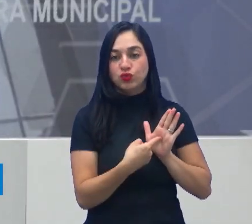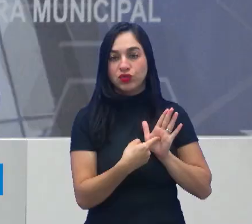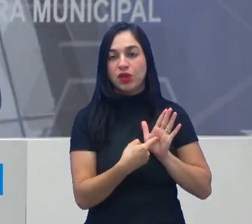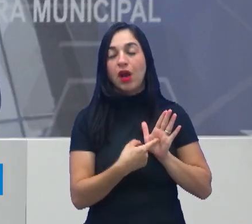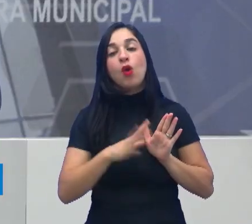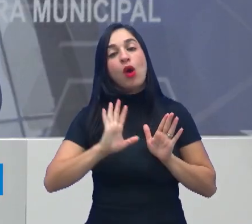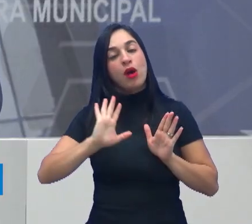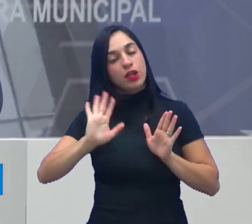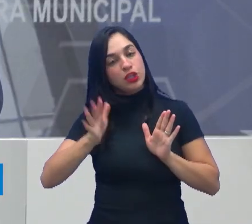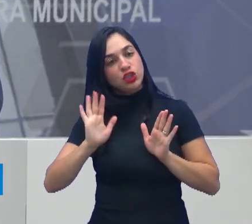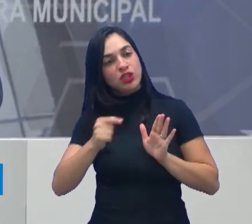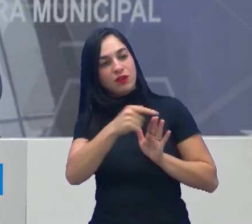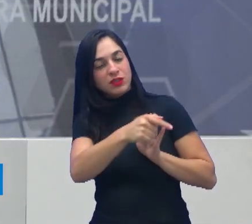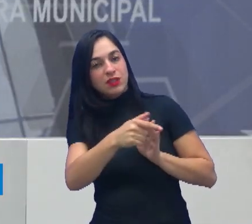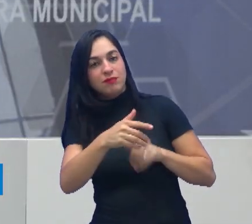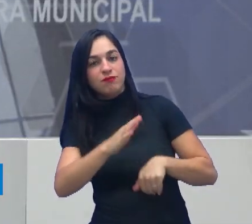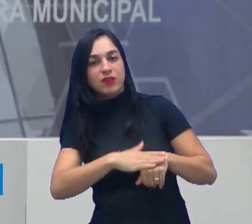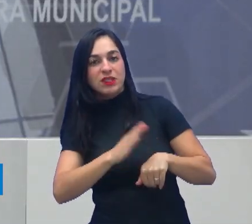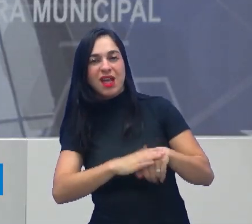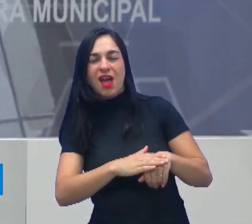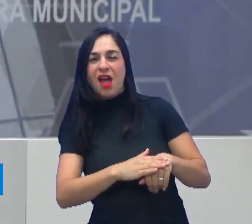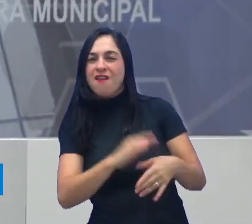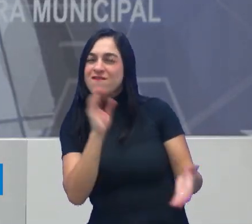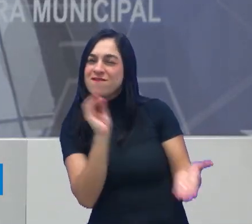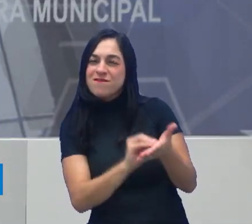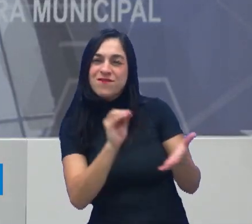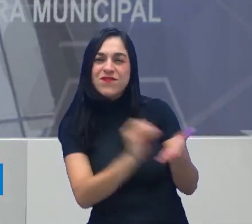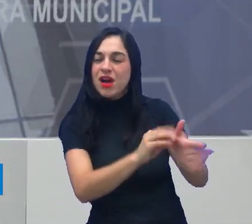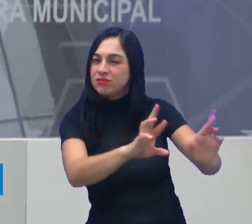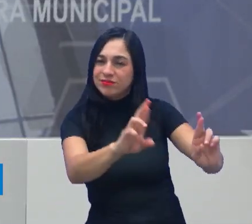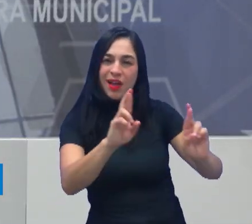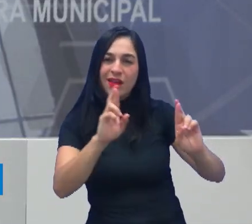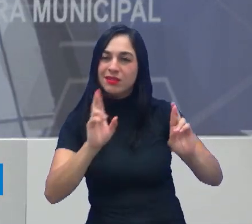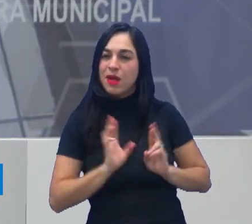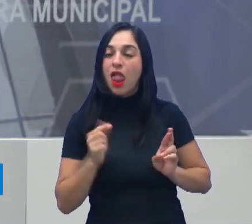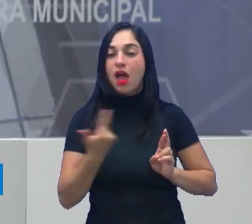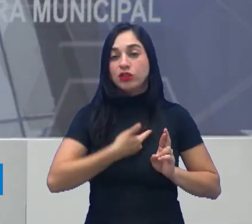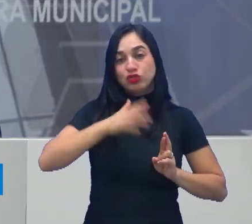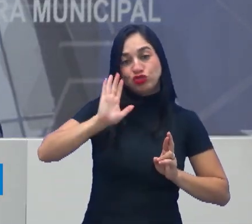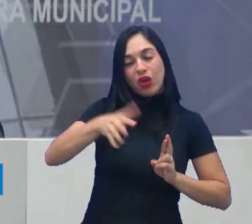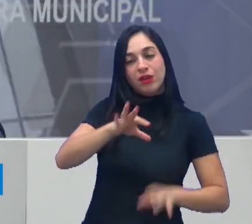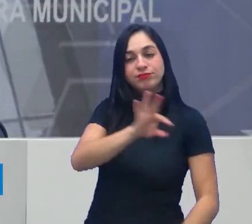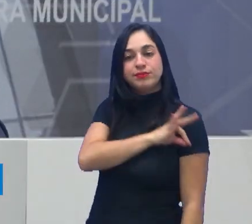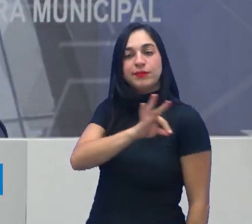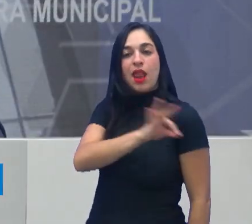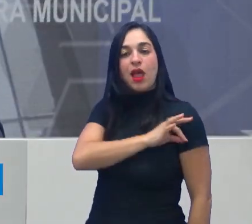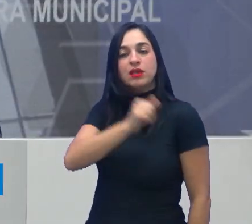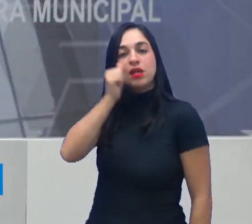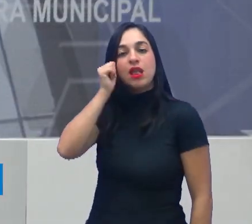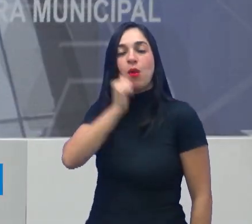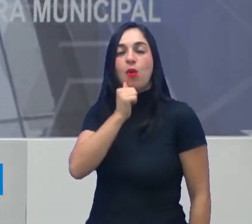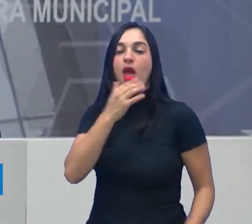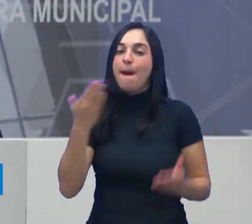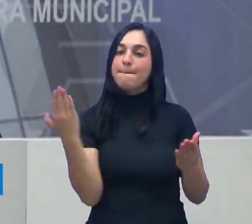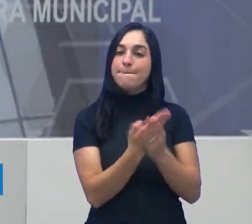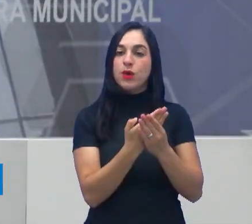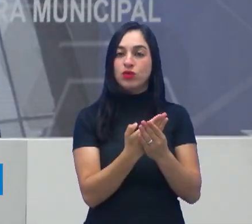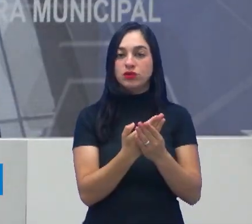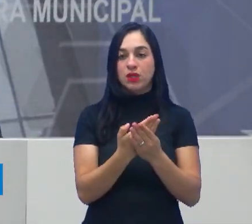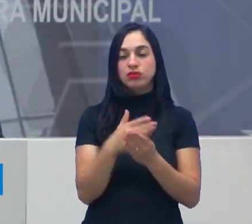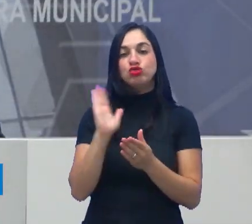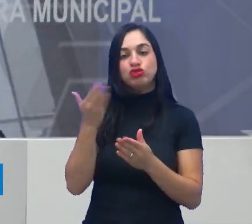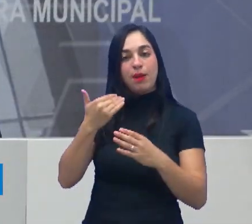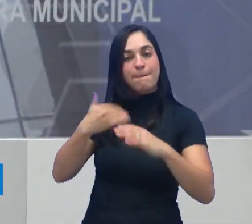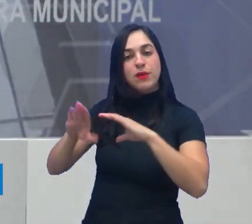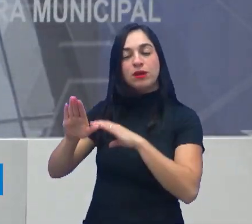é um desrespeito a esta casa. Nós já encaminhamos para a Delegacia da Mulher o processo que nós fizemos, pedindo